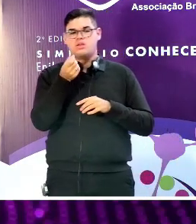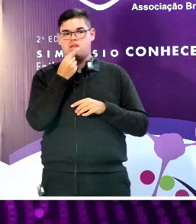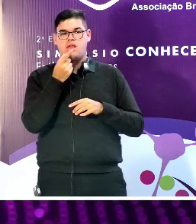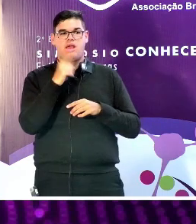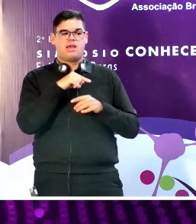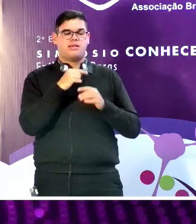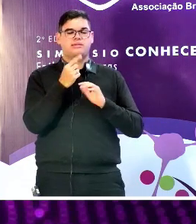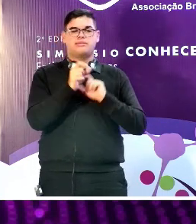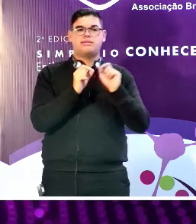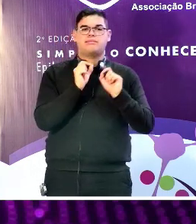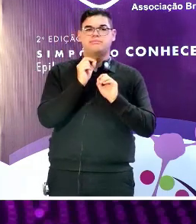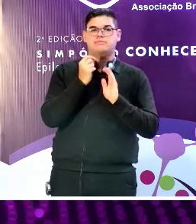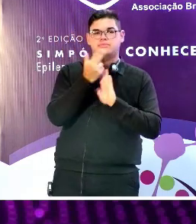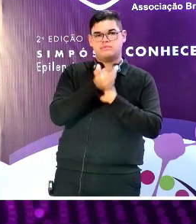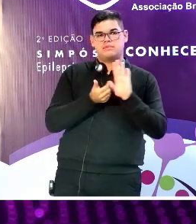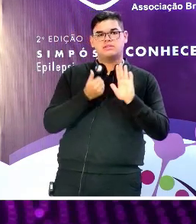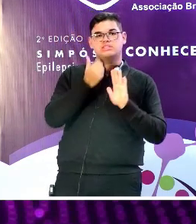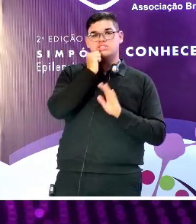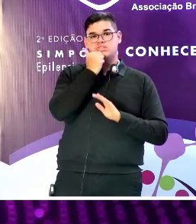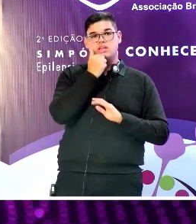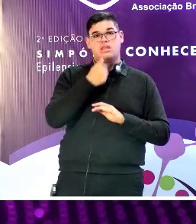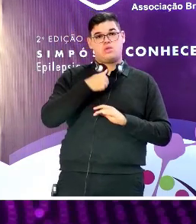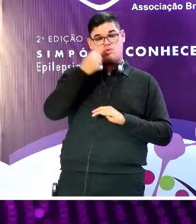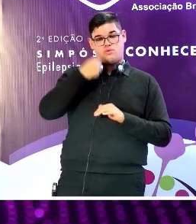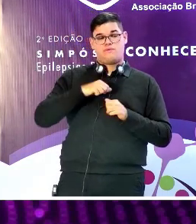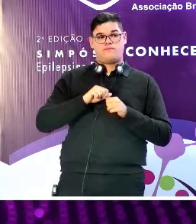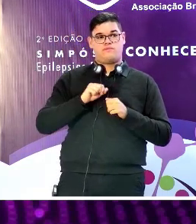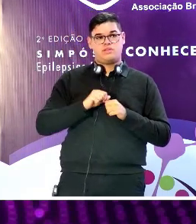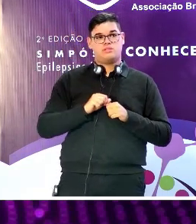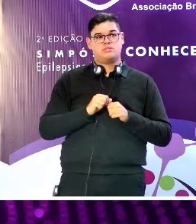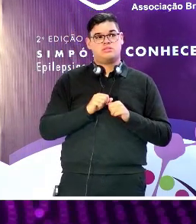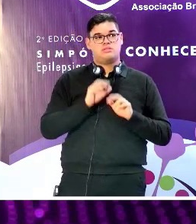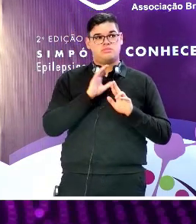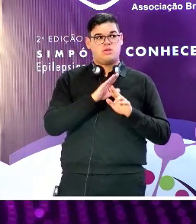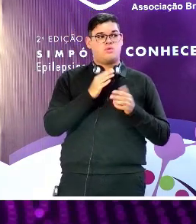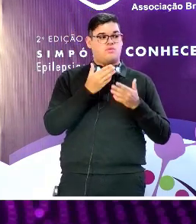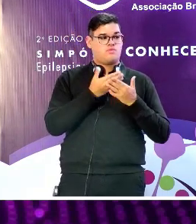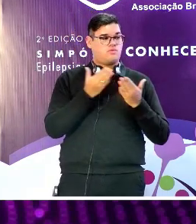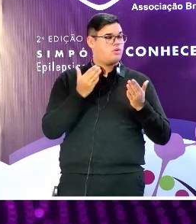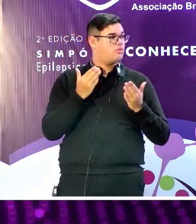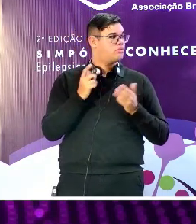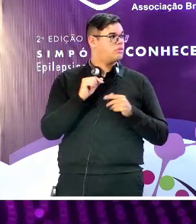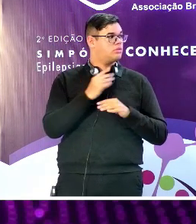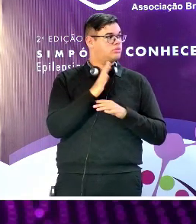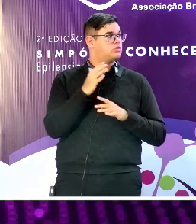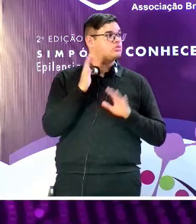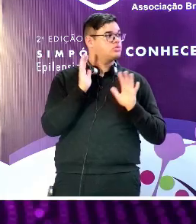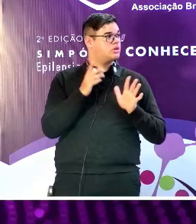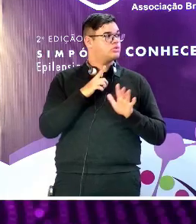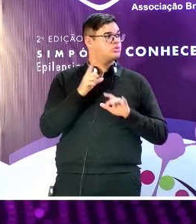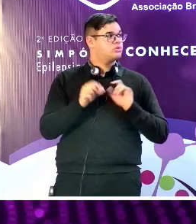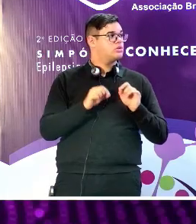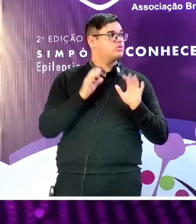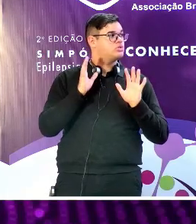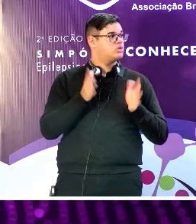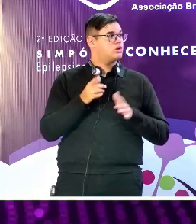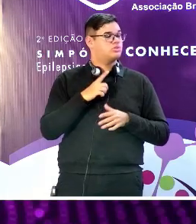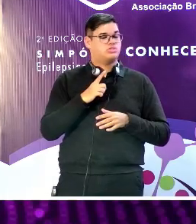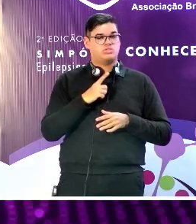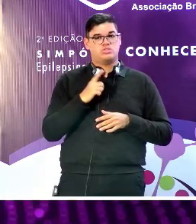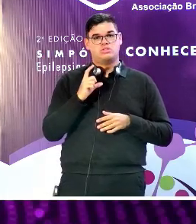fiz esse desenho desse novo composto inspirado na natureza. Então, eu já tinha o protótipo